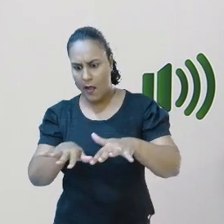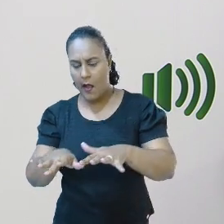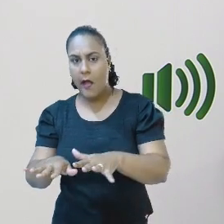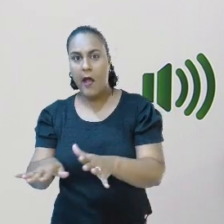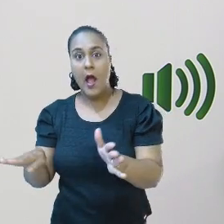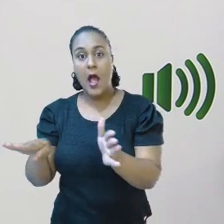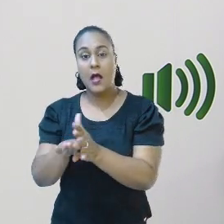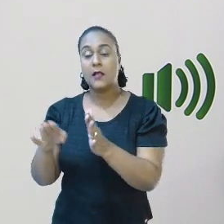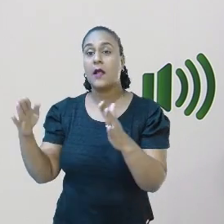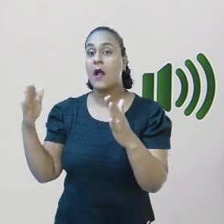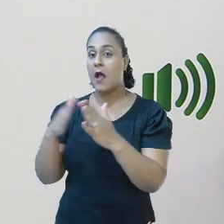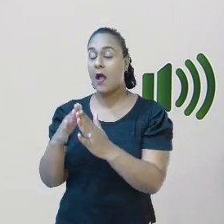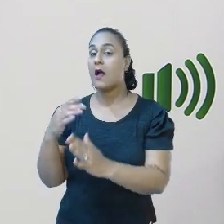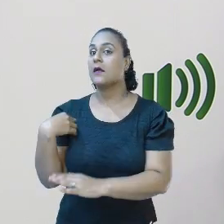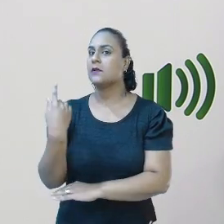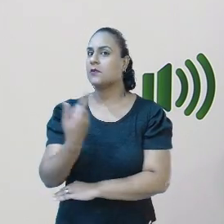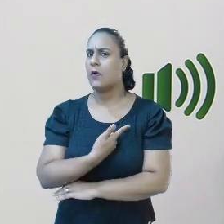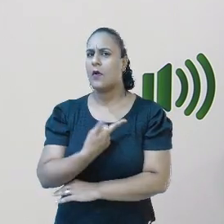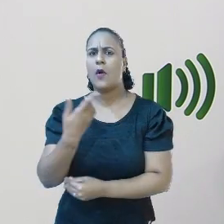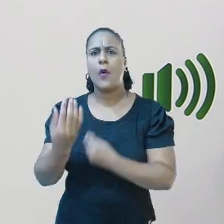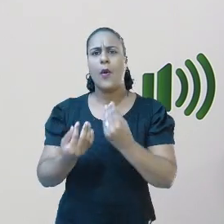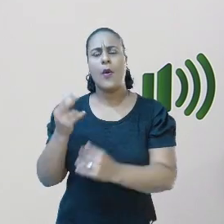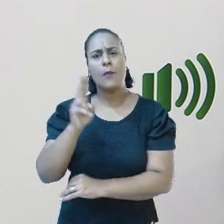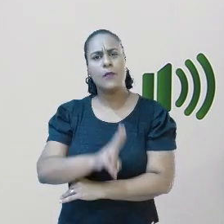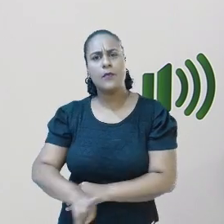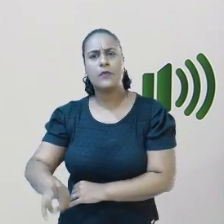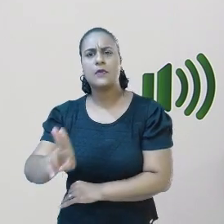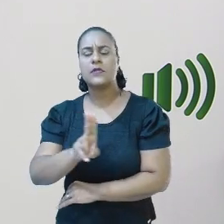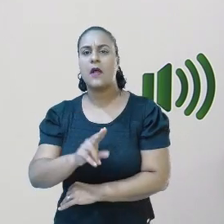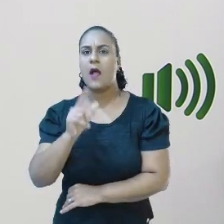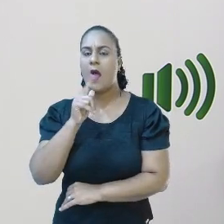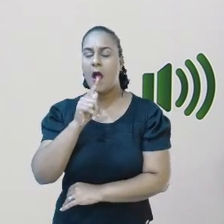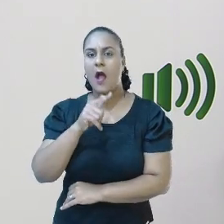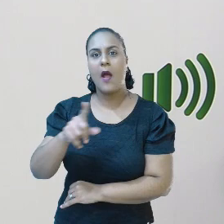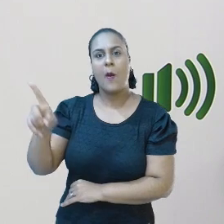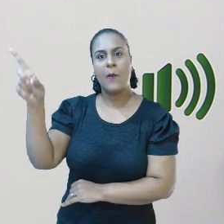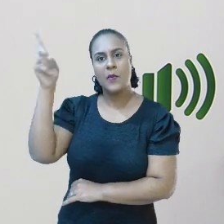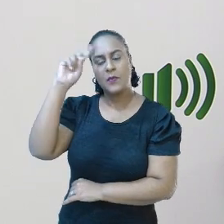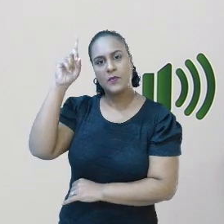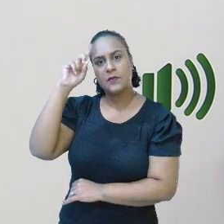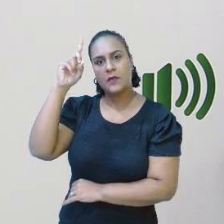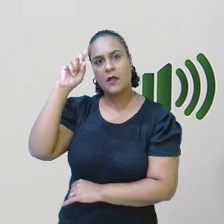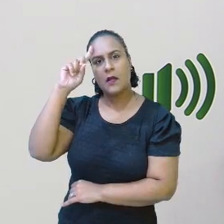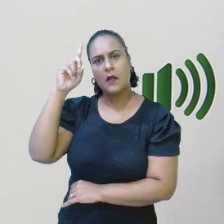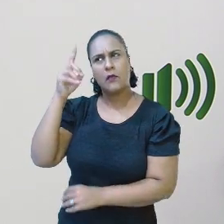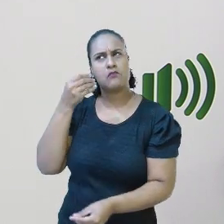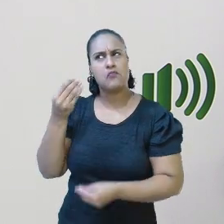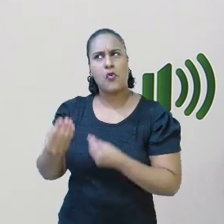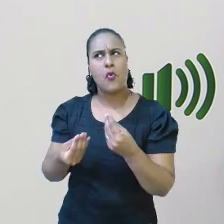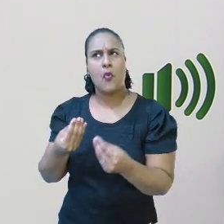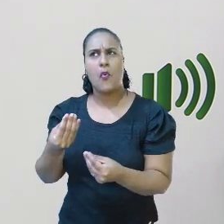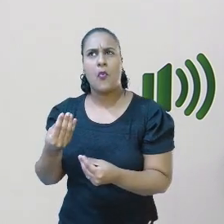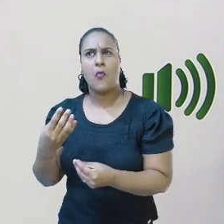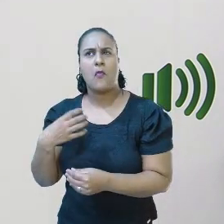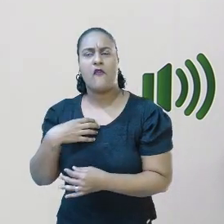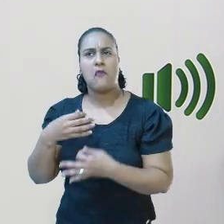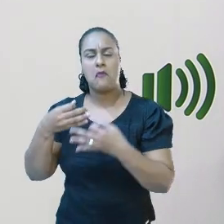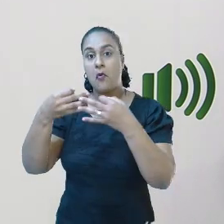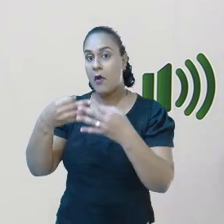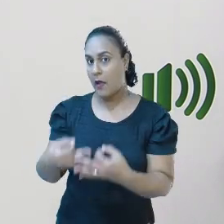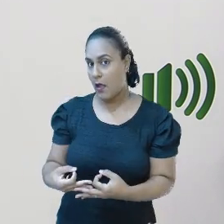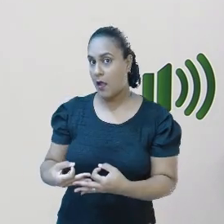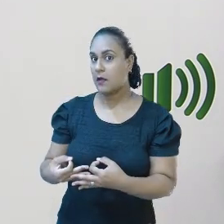nossas casas? E como é que nós utilizamos essa água no nosso dia a dia? Qual a forma correta de utilizar para a